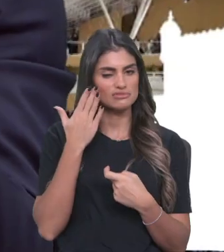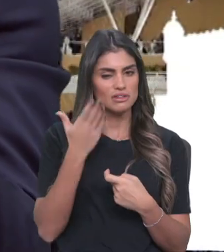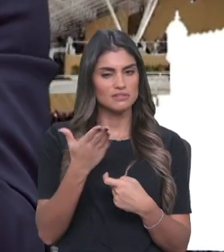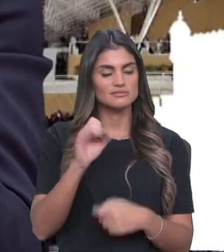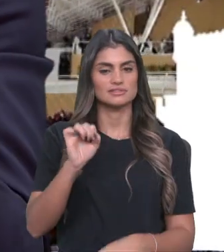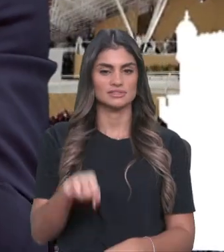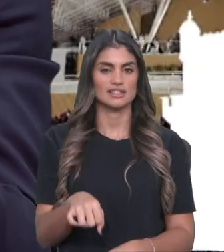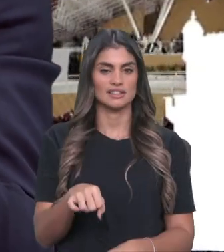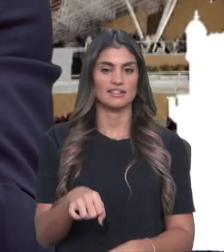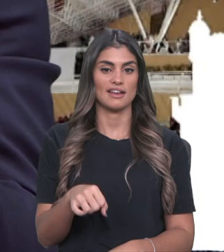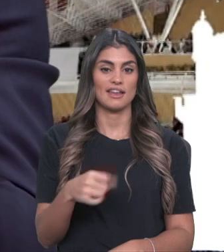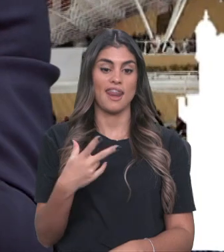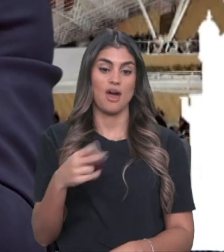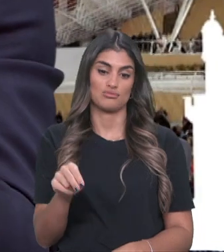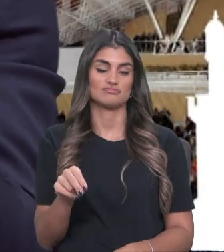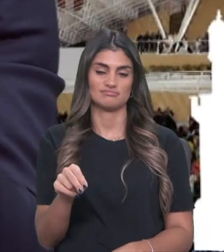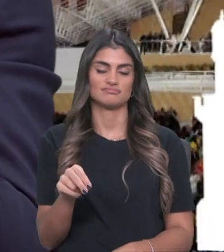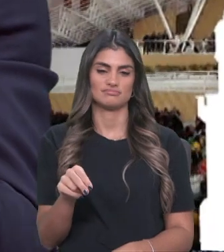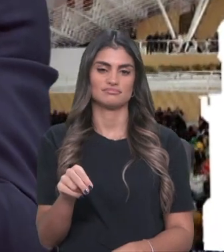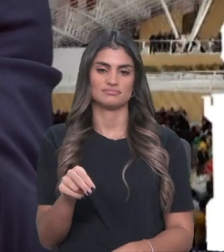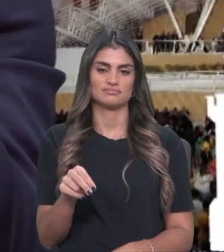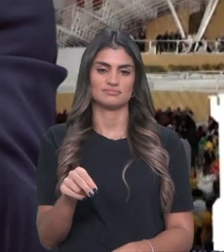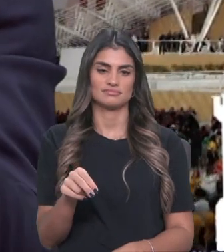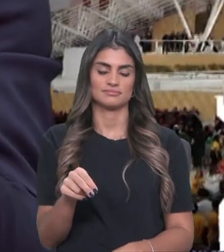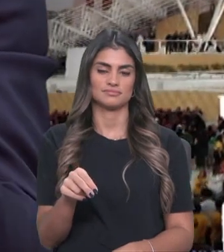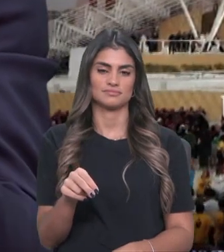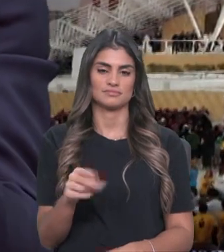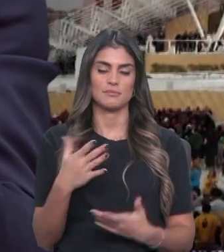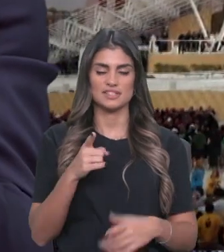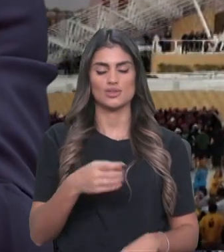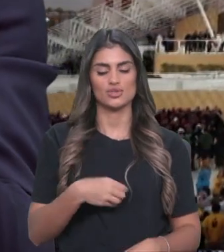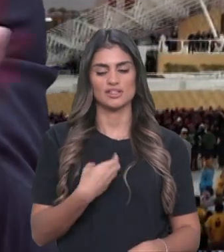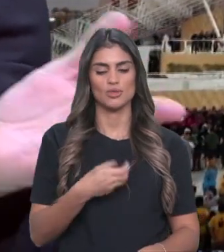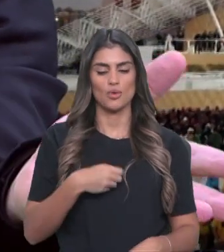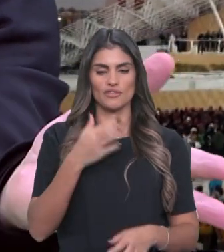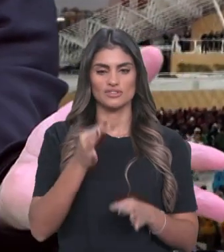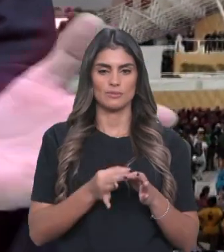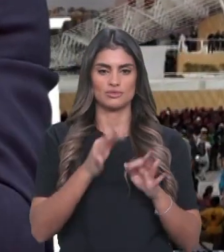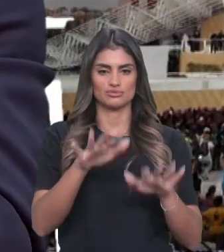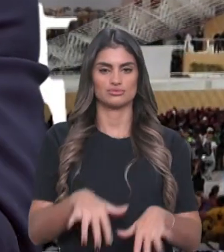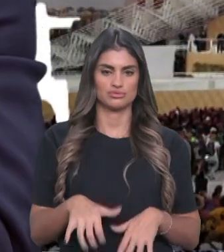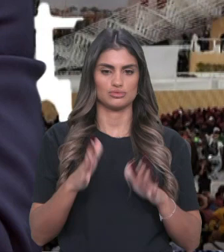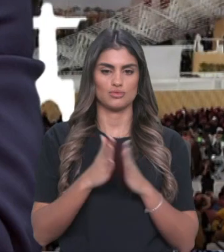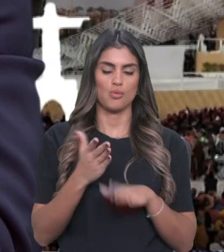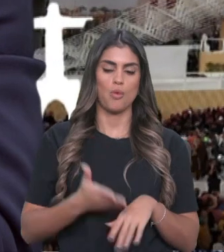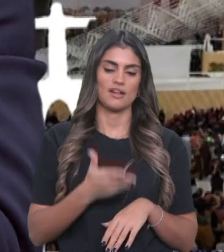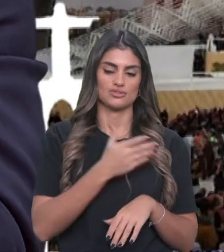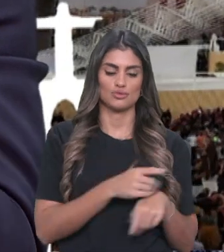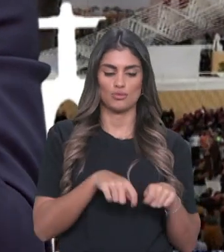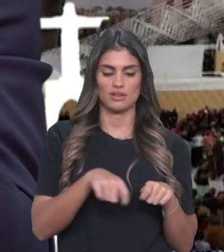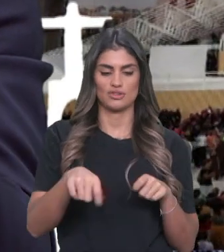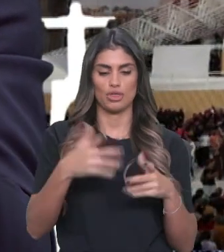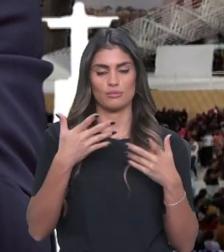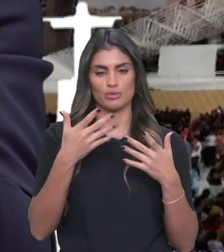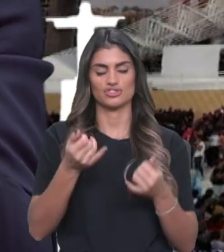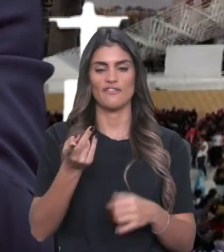Sim e não completamente, mas esse é sempre o sentido da celebração da Eucaristia, que tem um antes, um durante e um depois,